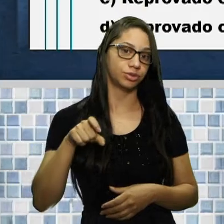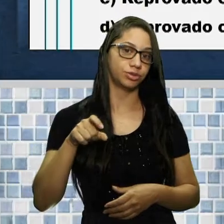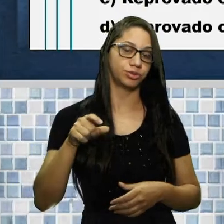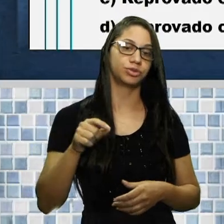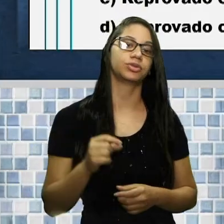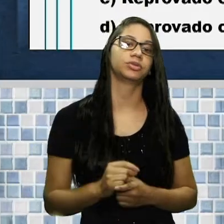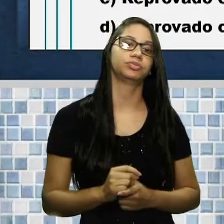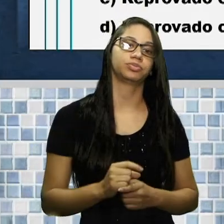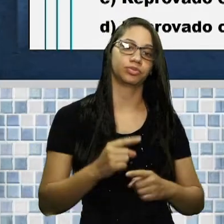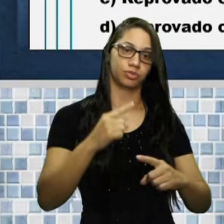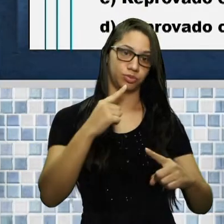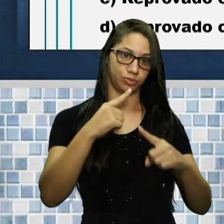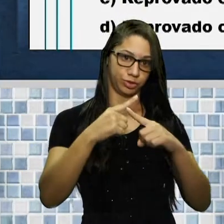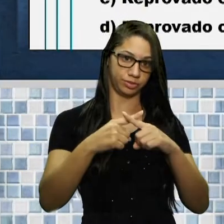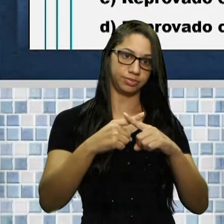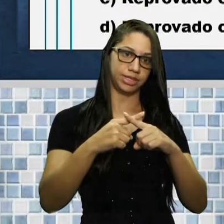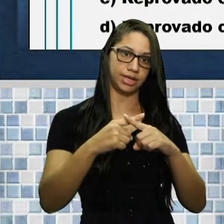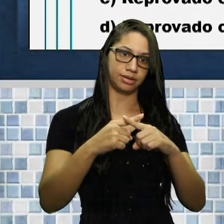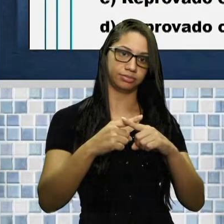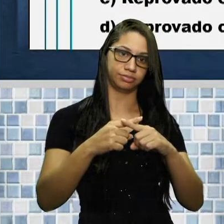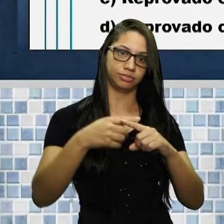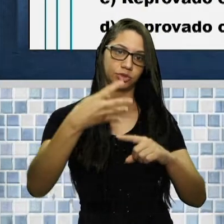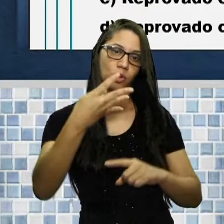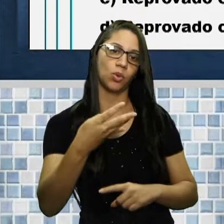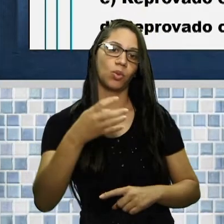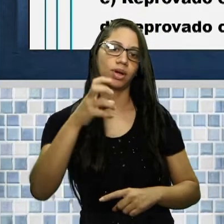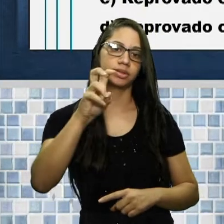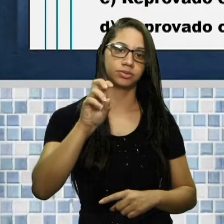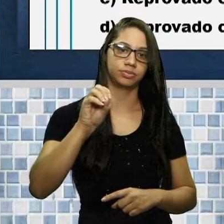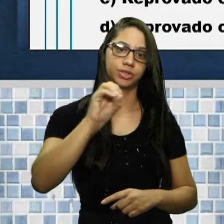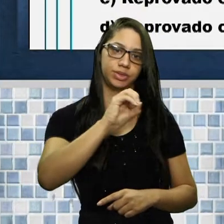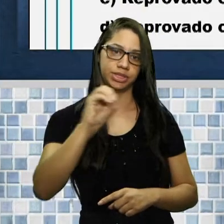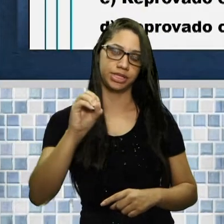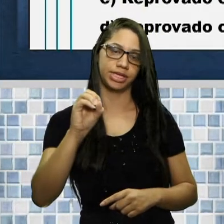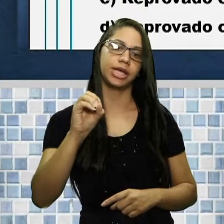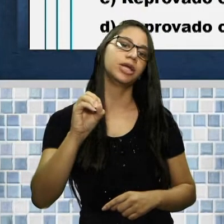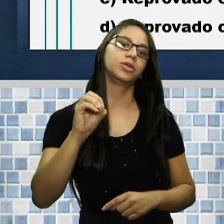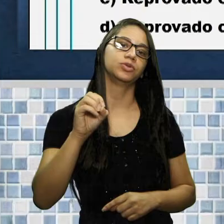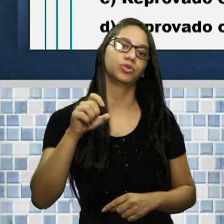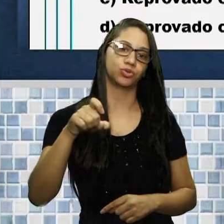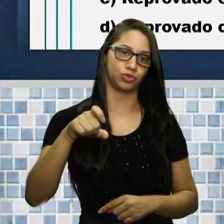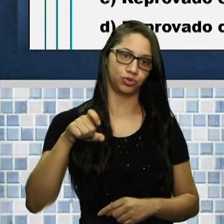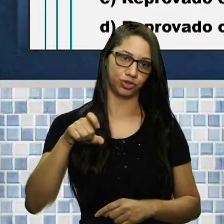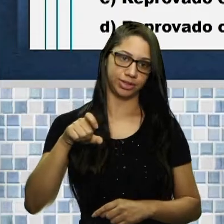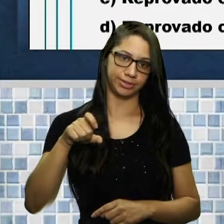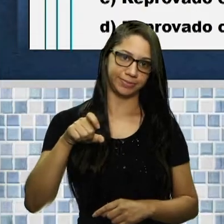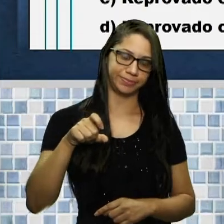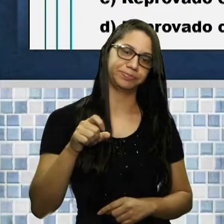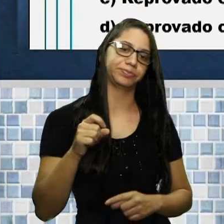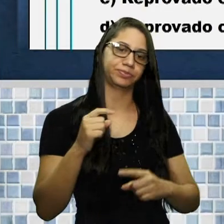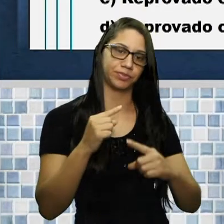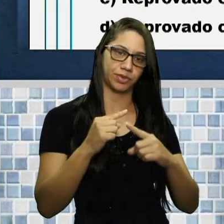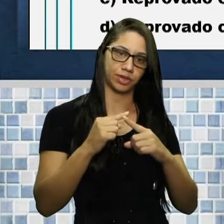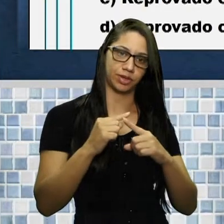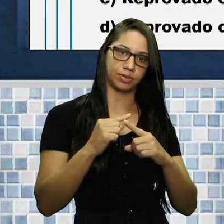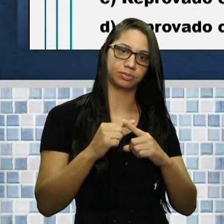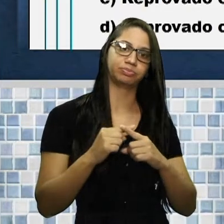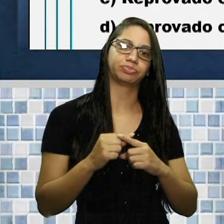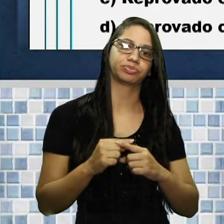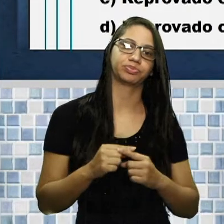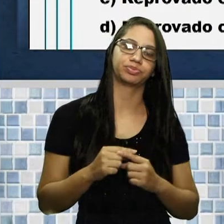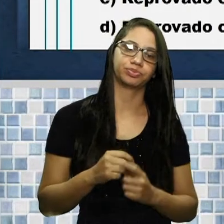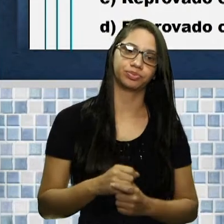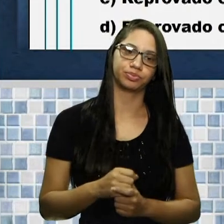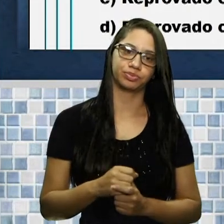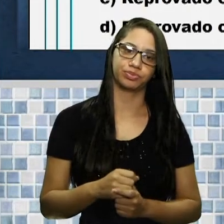em relação ao X, nós temos 4.500 vezes X igual a 180 vezes 100. E nós